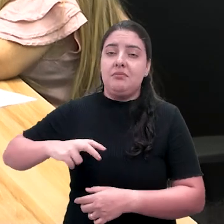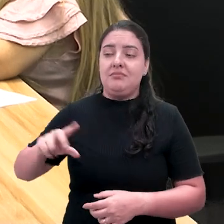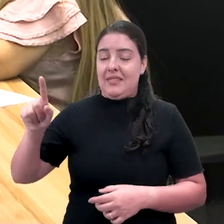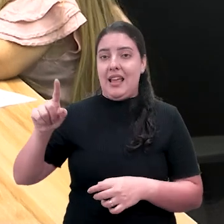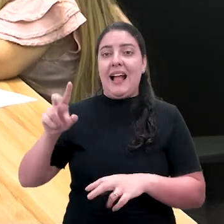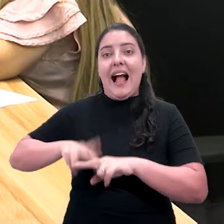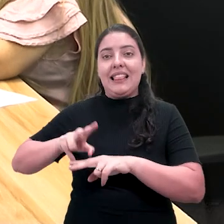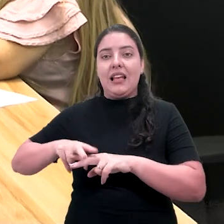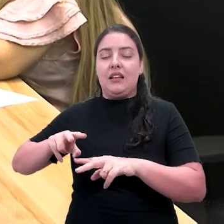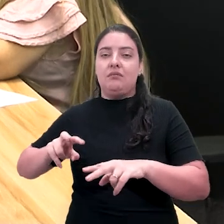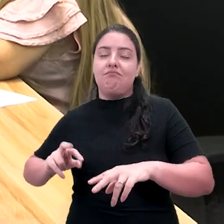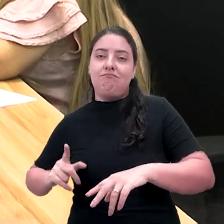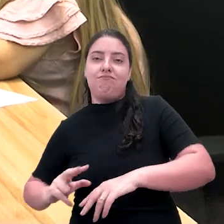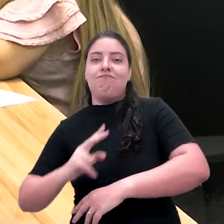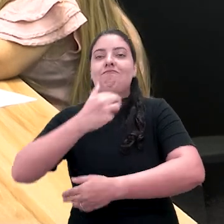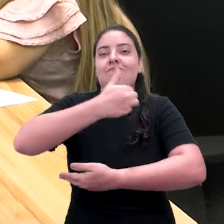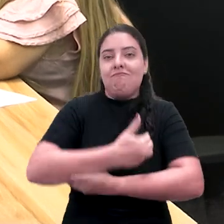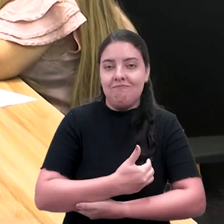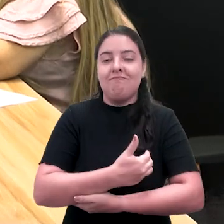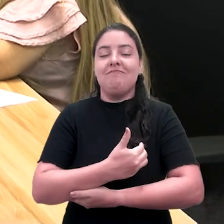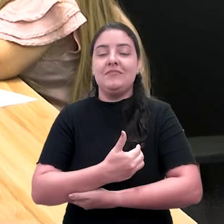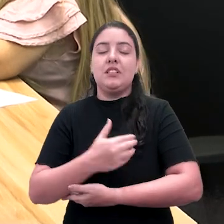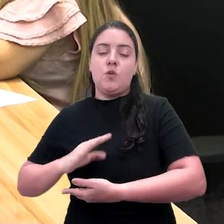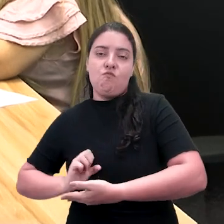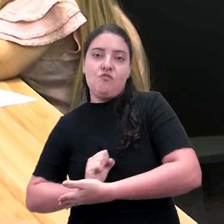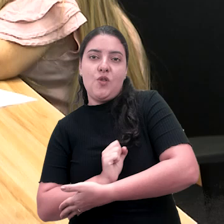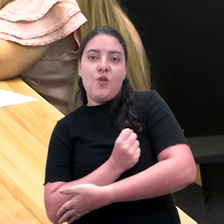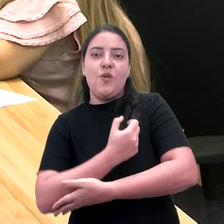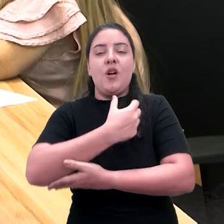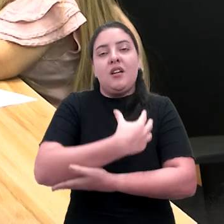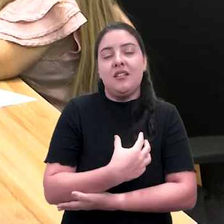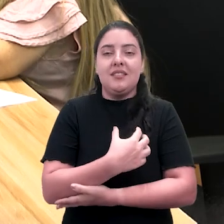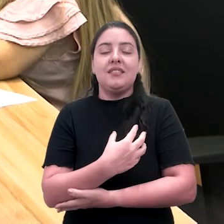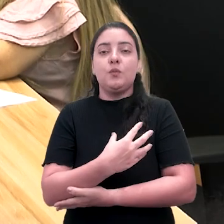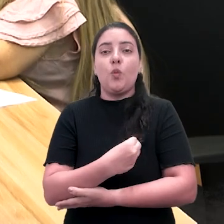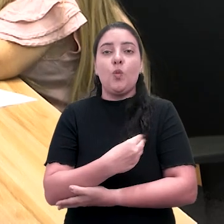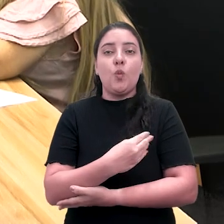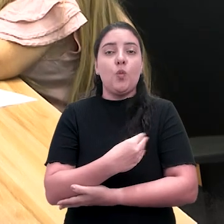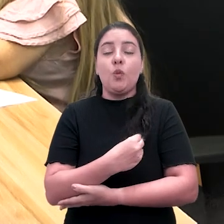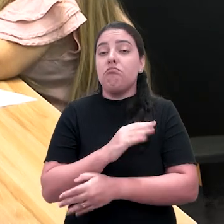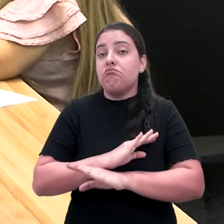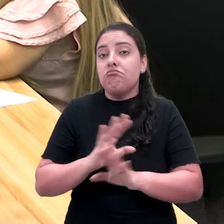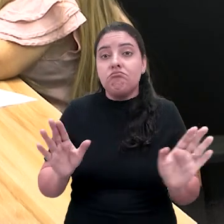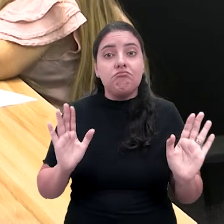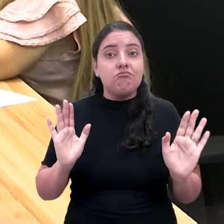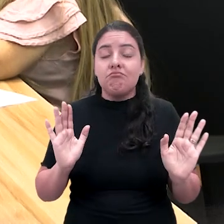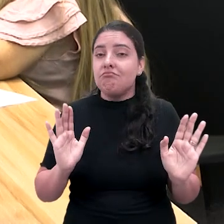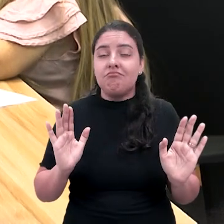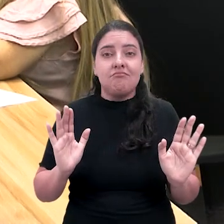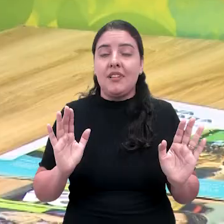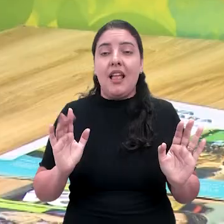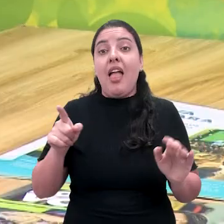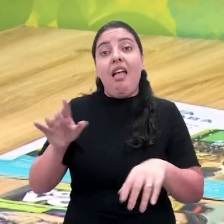subia na cadeira, porque nesse processo, né, eu comecei a usar a cadeira. Sim. Ela subia, escalava, encaixava as perninhas Pronto. e